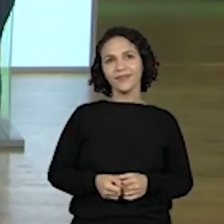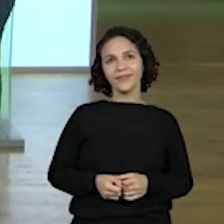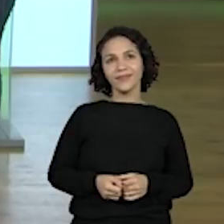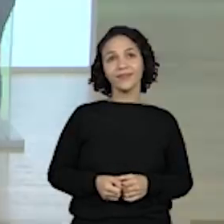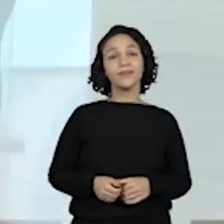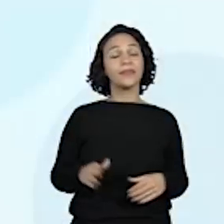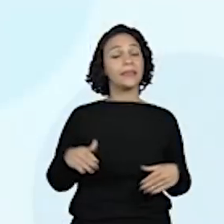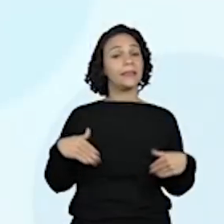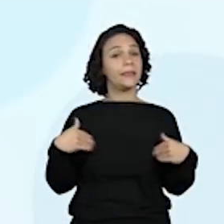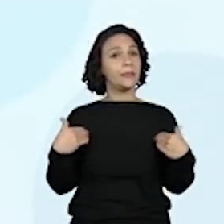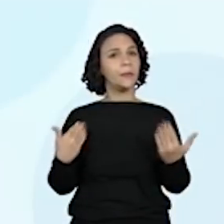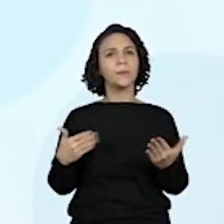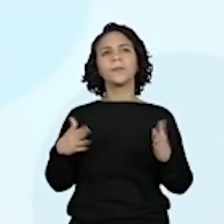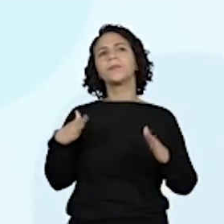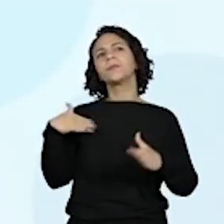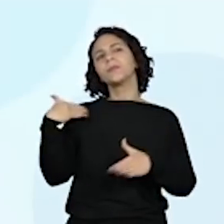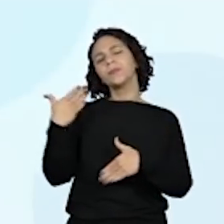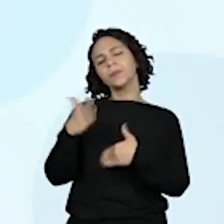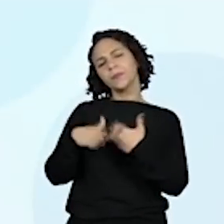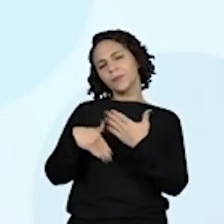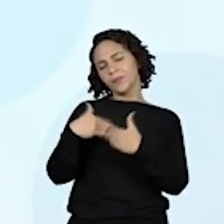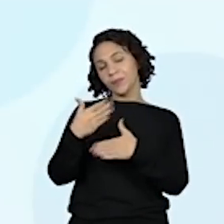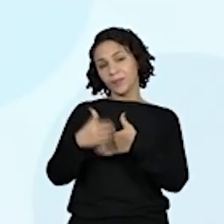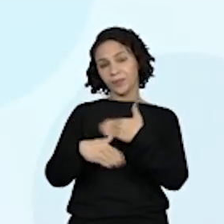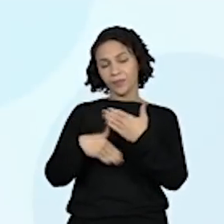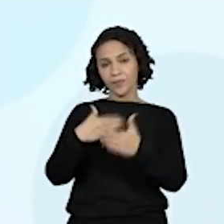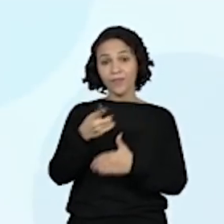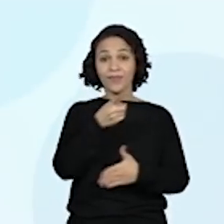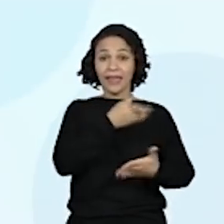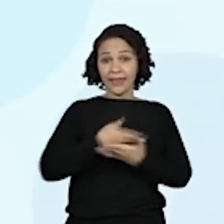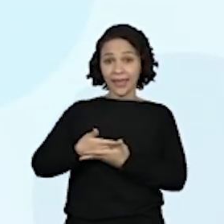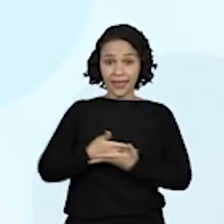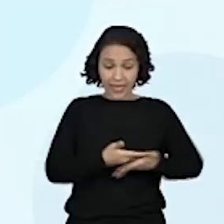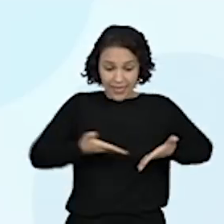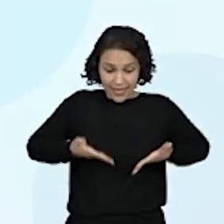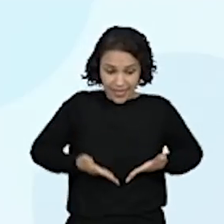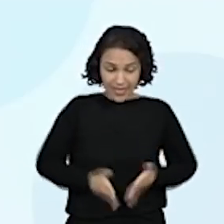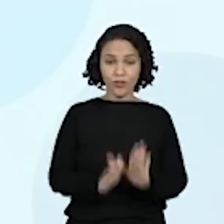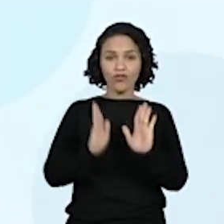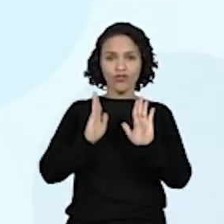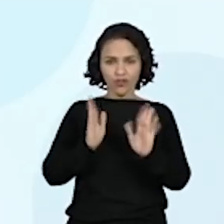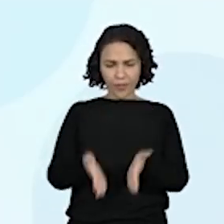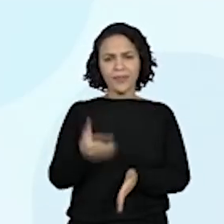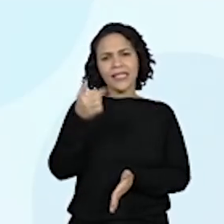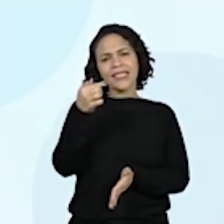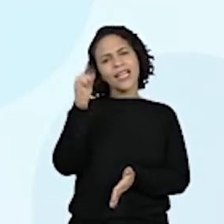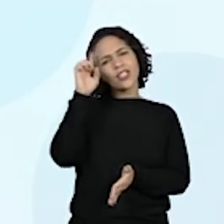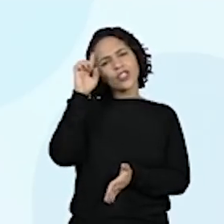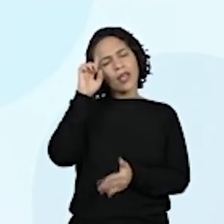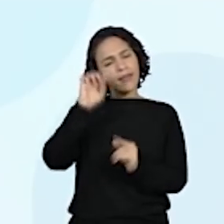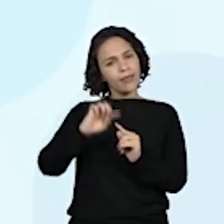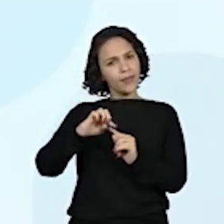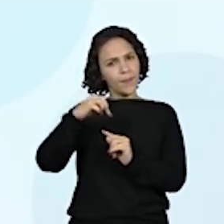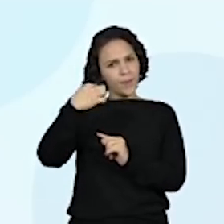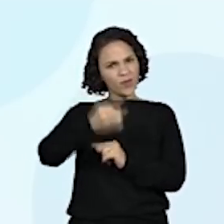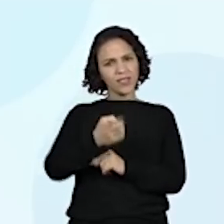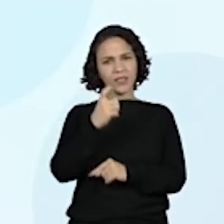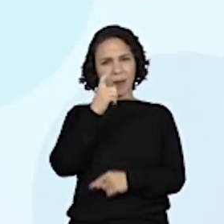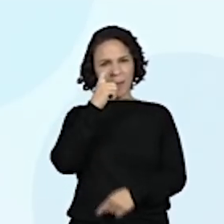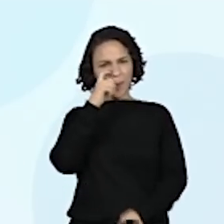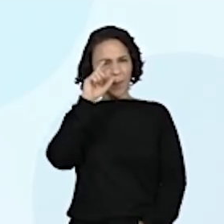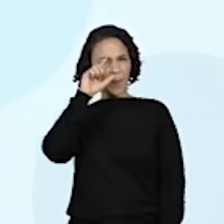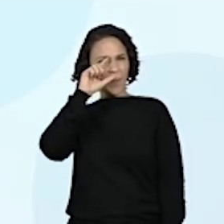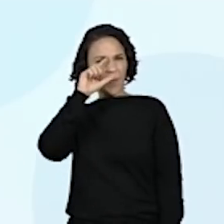então o próximo parágrafo. 7 dias depois do nascimento, uma